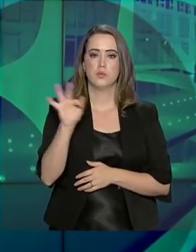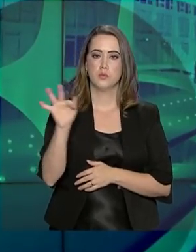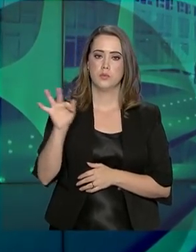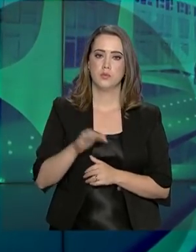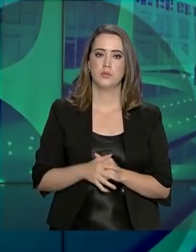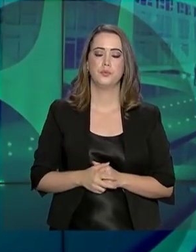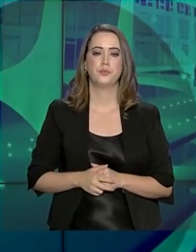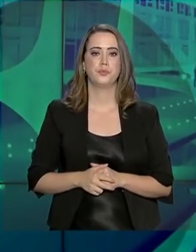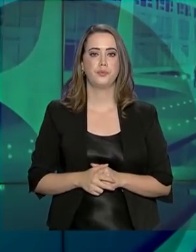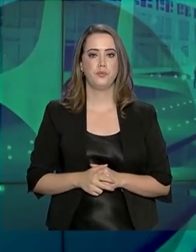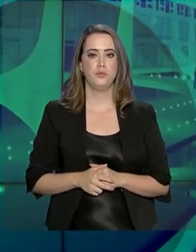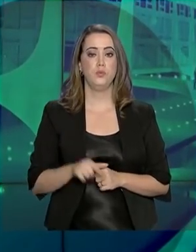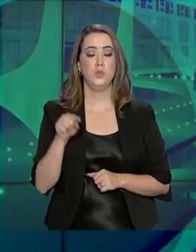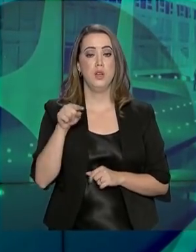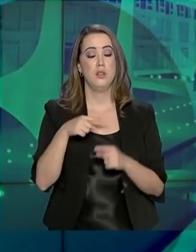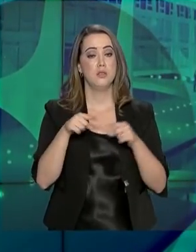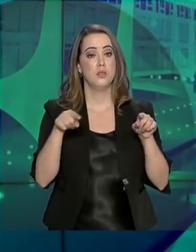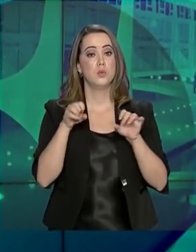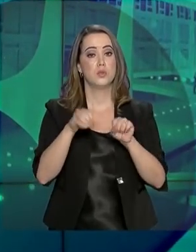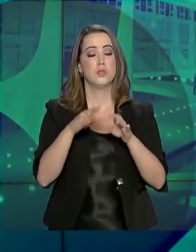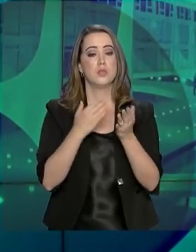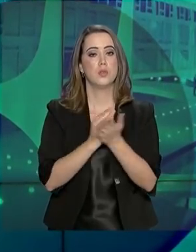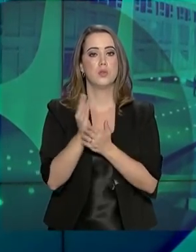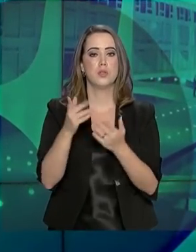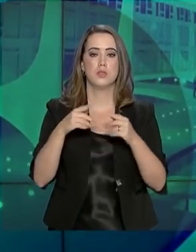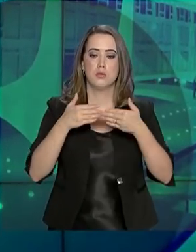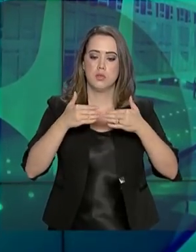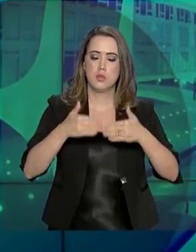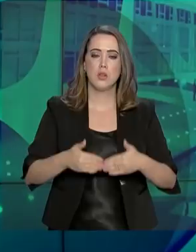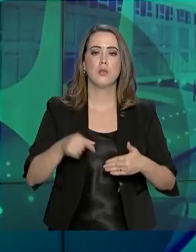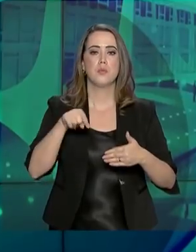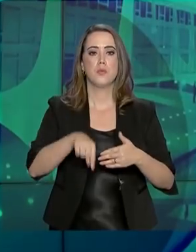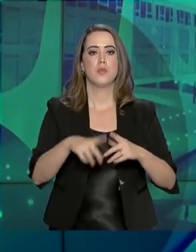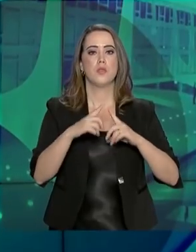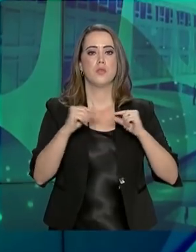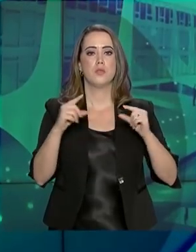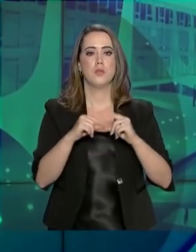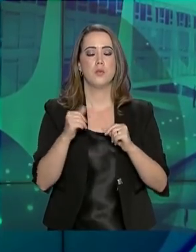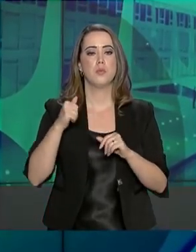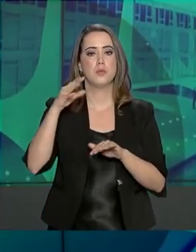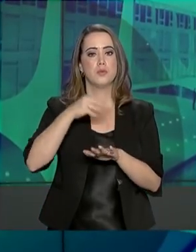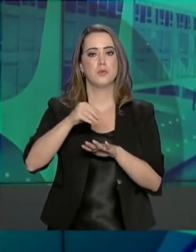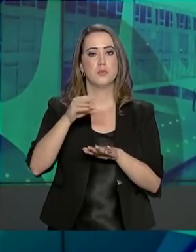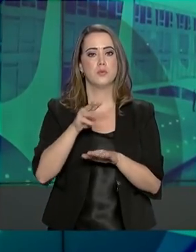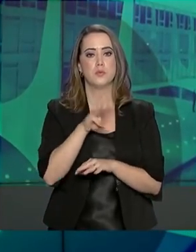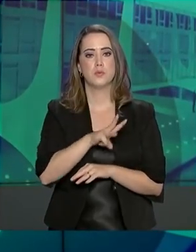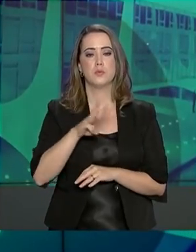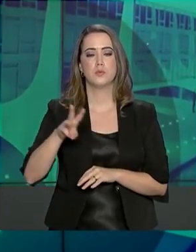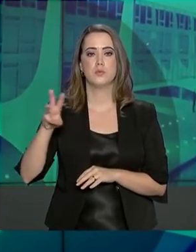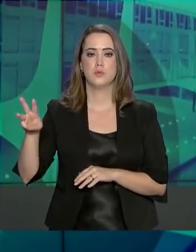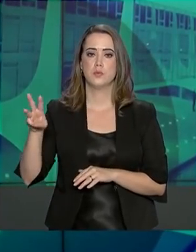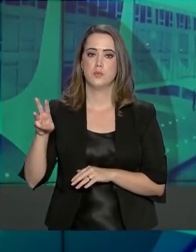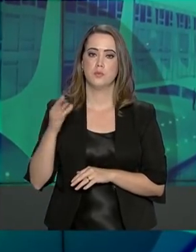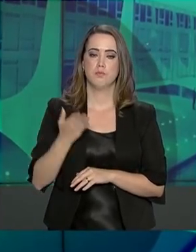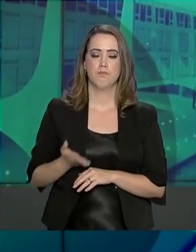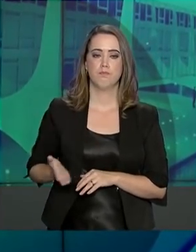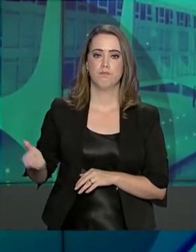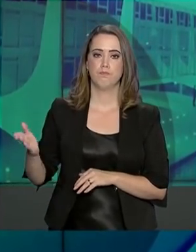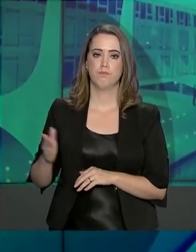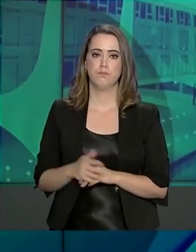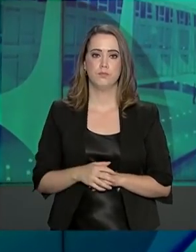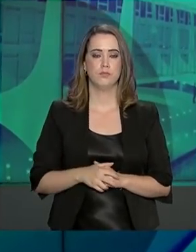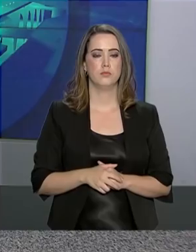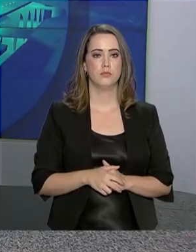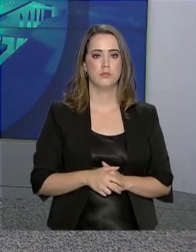dia 18 de fevereiro as aulas serão presenciais aqui em Brasília mais informações no site da